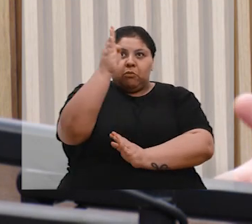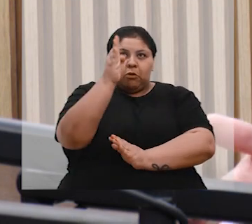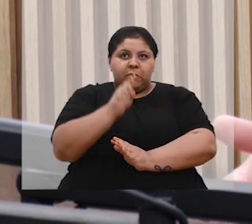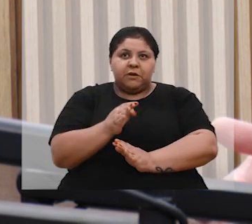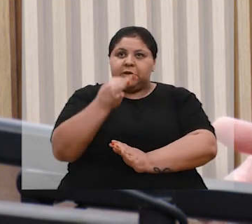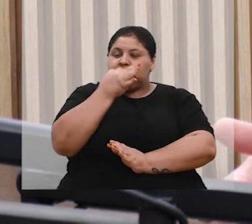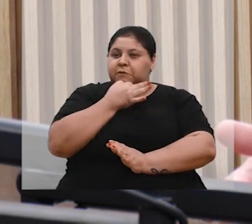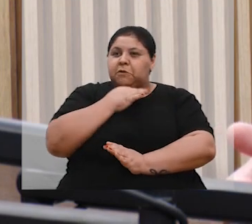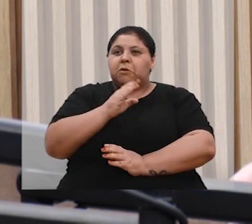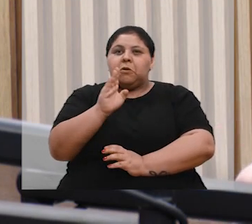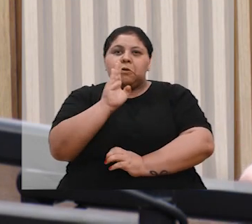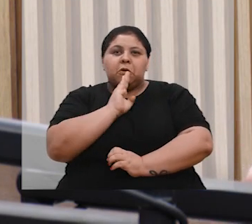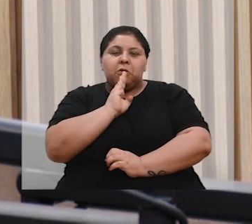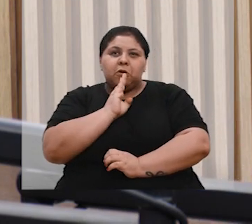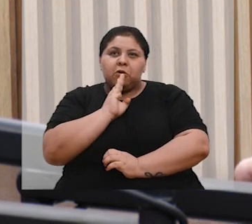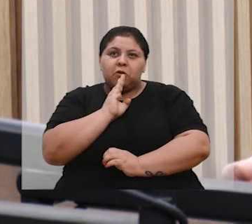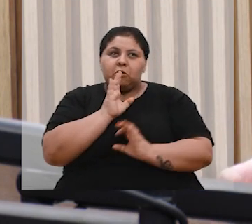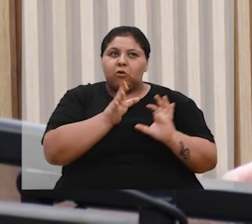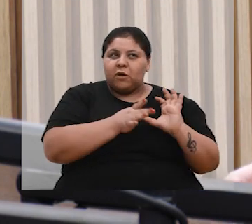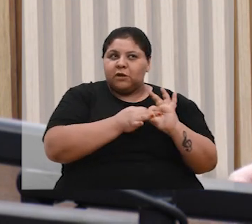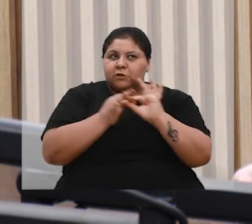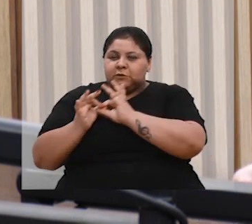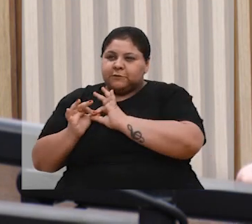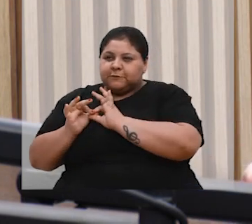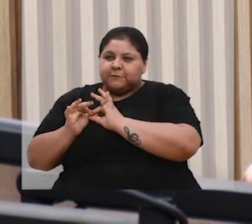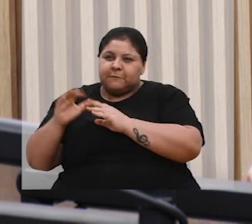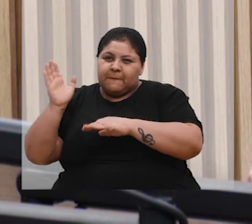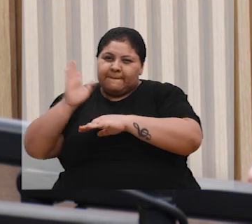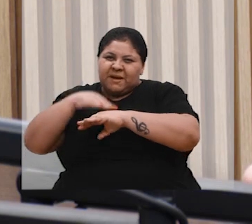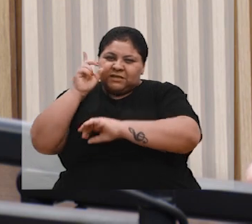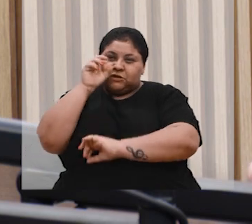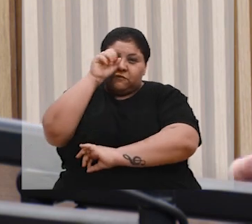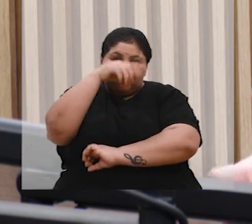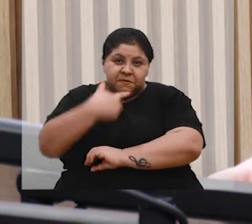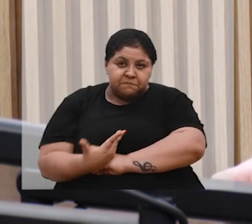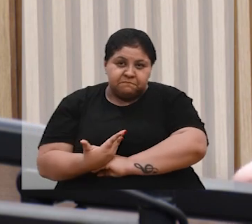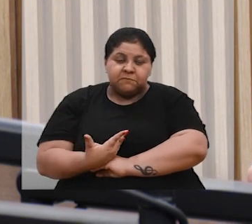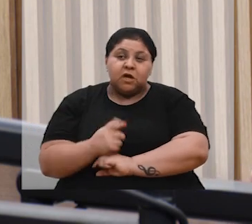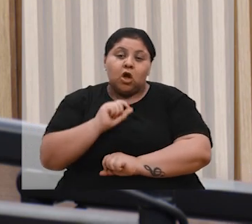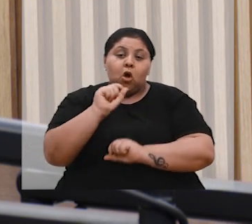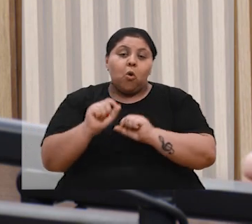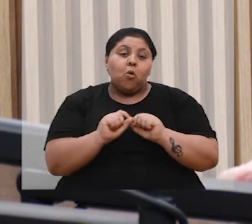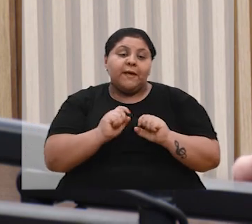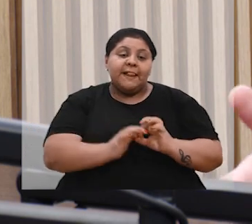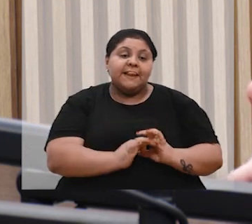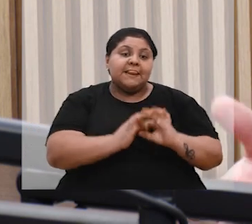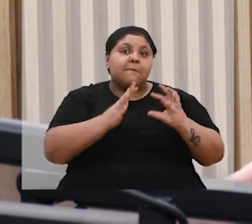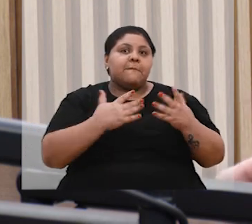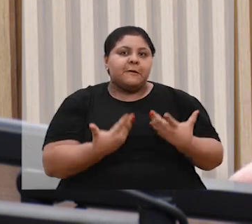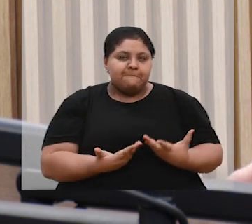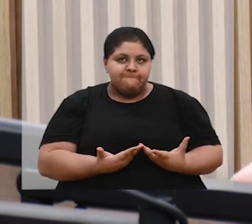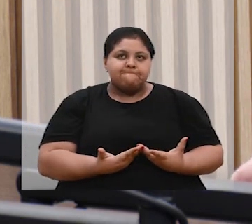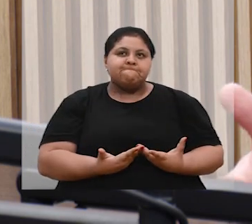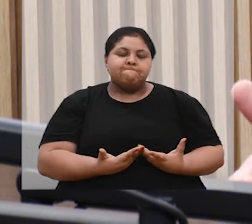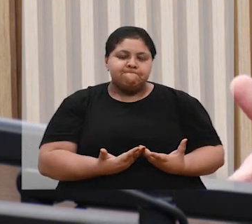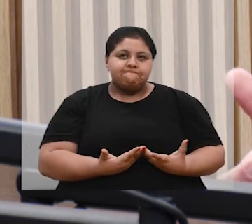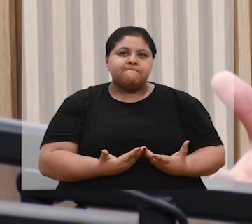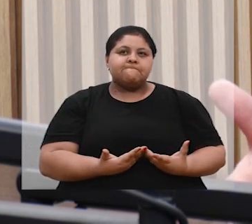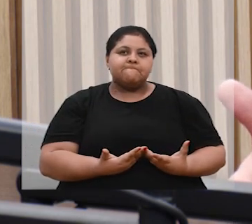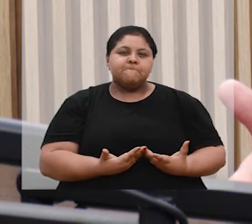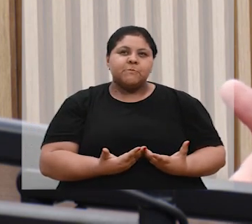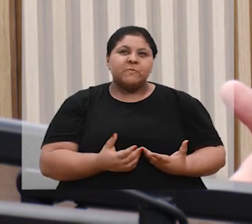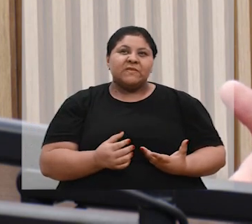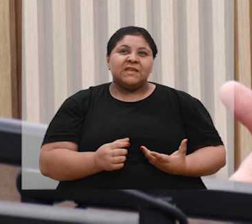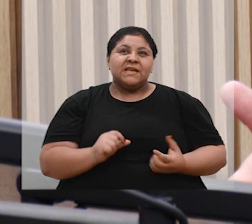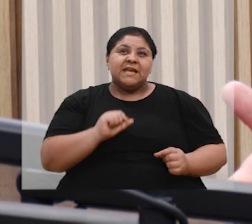conhecem um contexto urbano muito mais complexo, o que permite... E esse é o traço